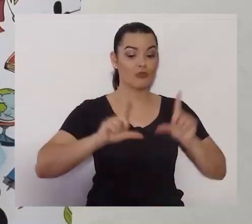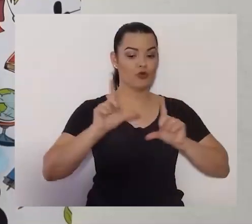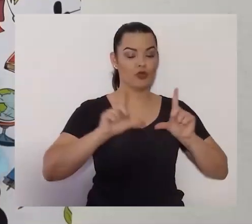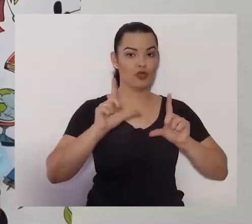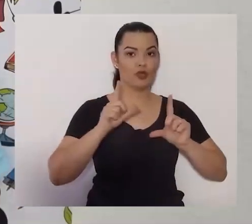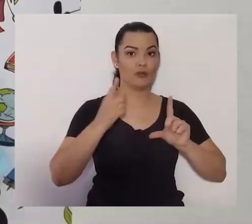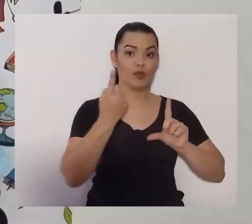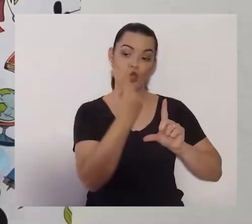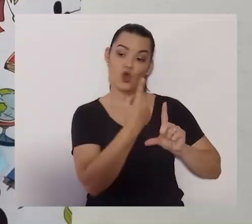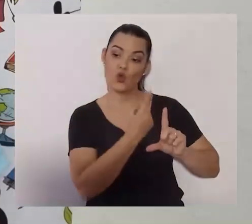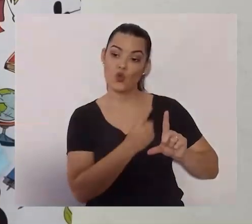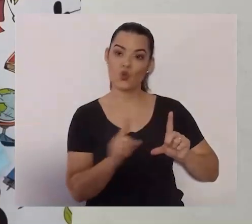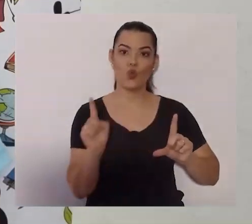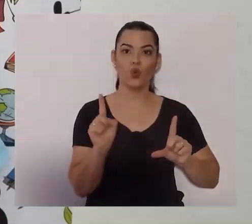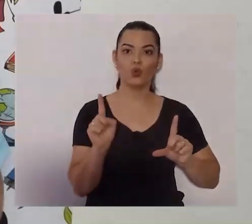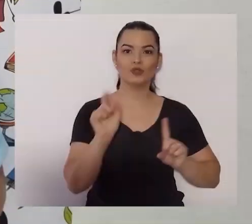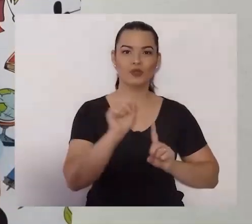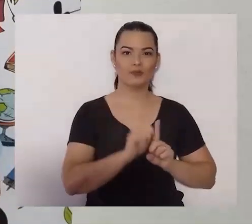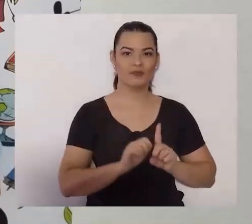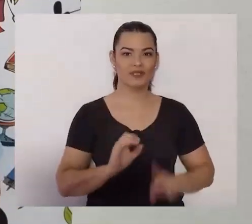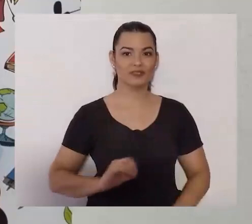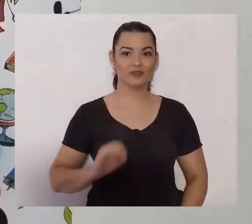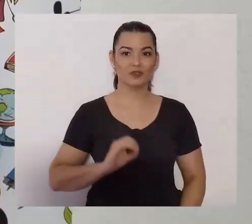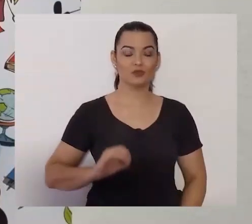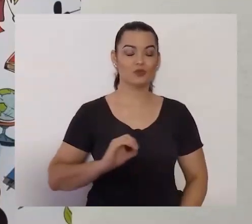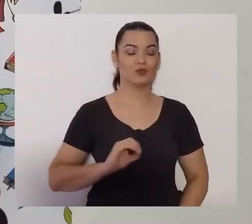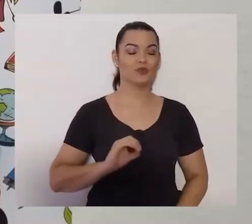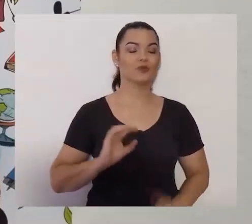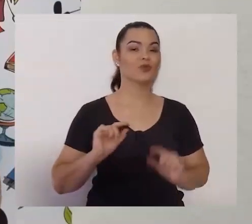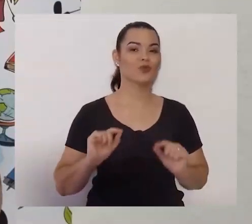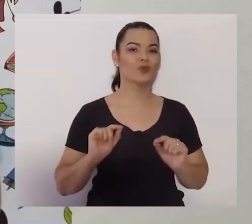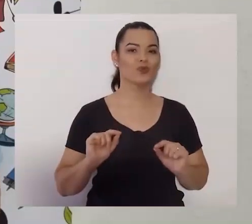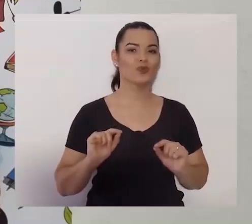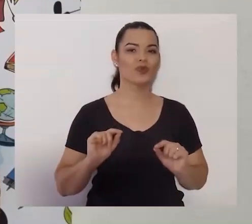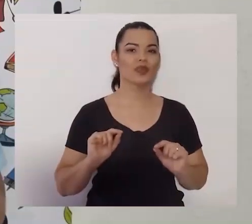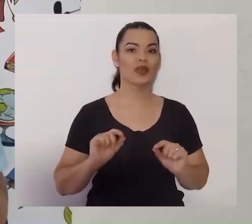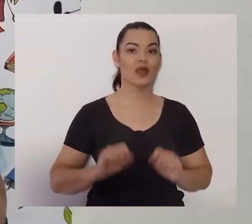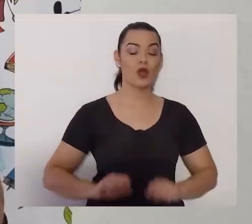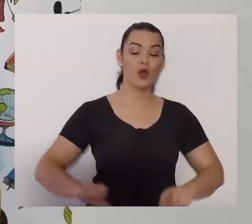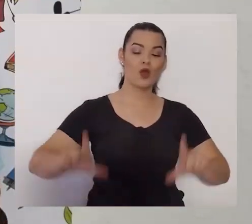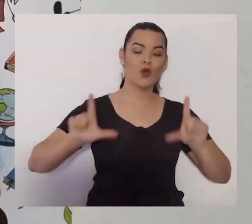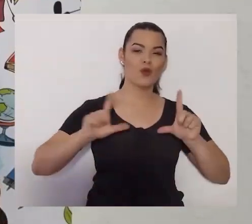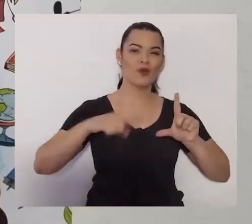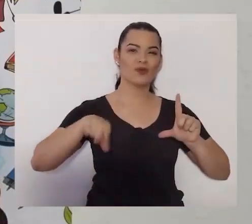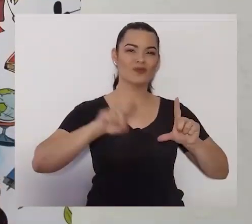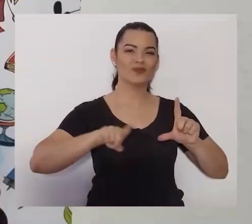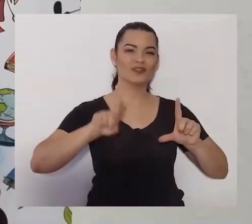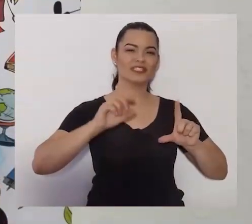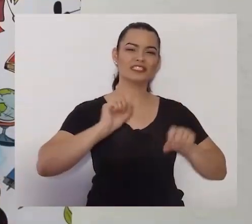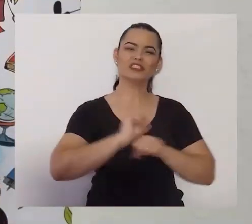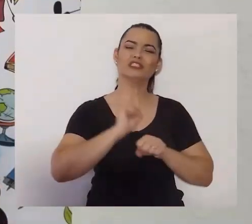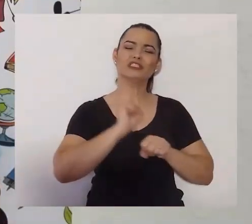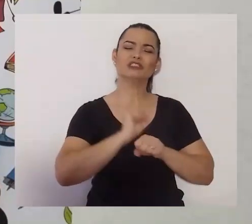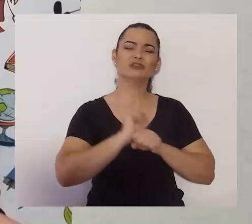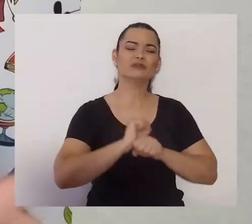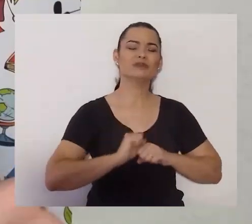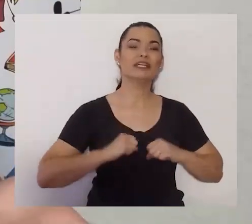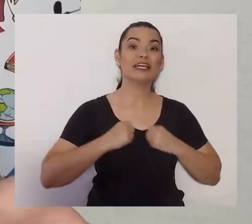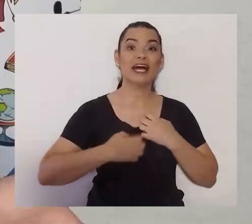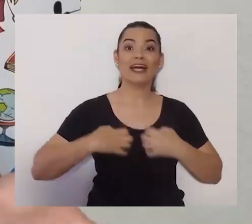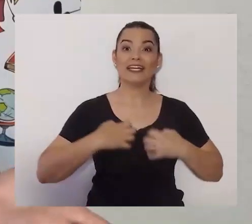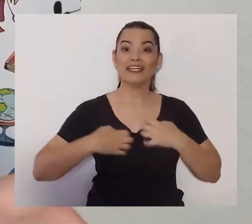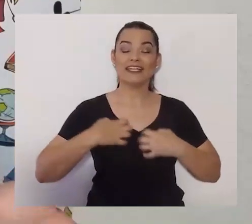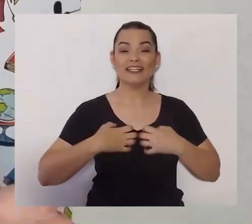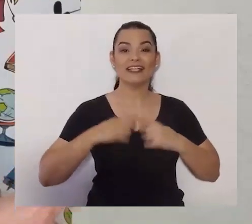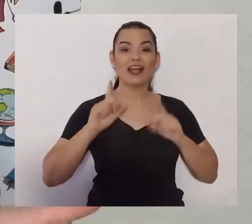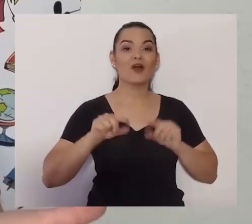do mês de outubro aquele quadro que vocês sempre esperam muito, que é o Estou